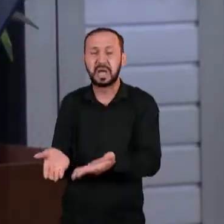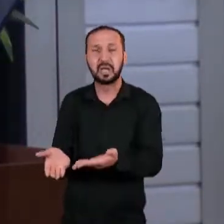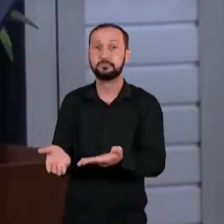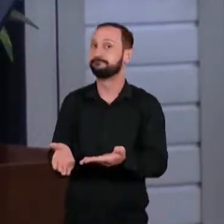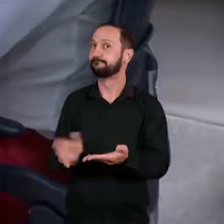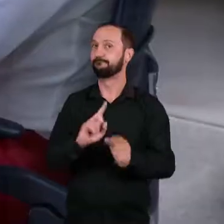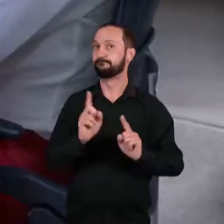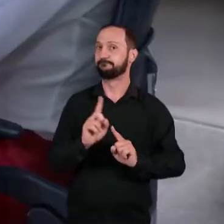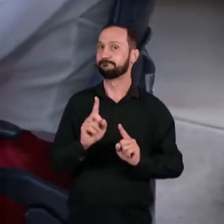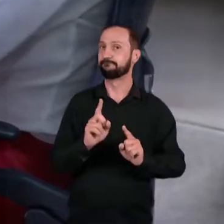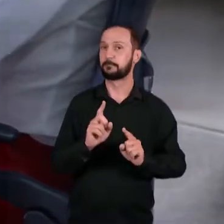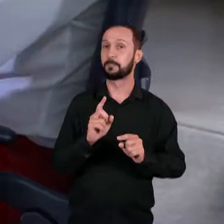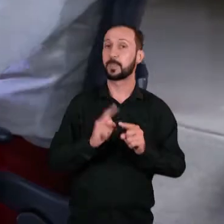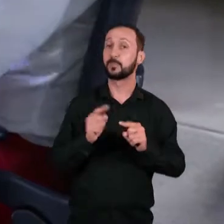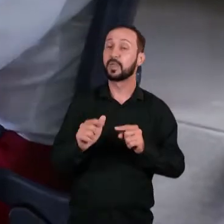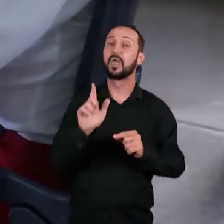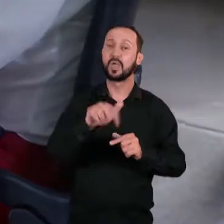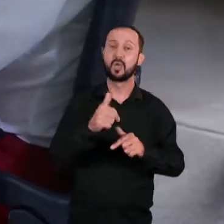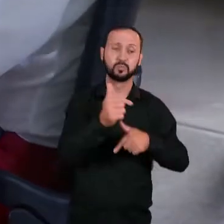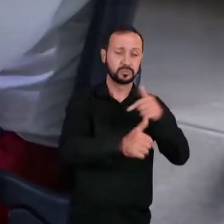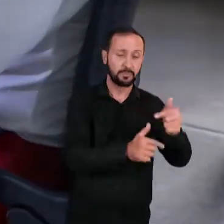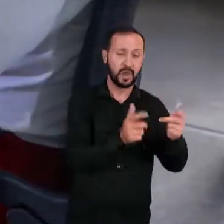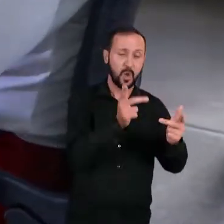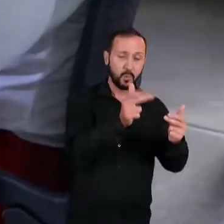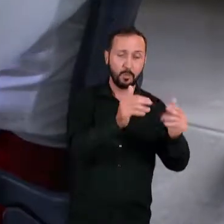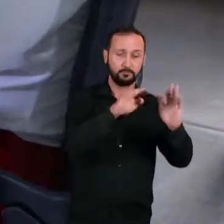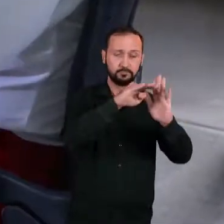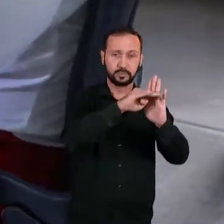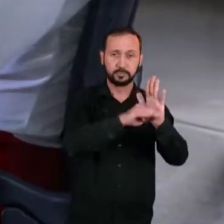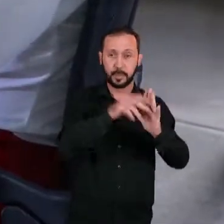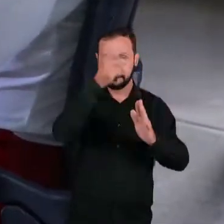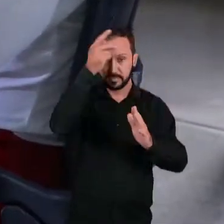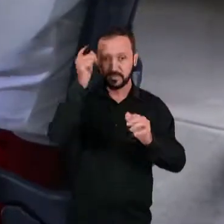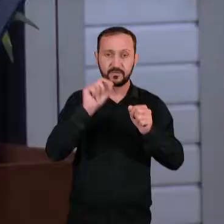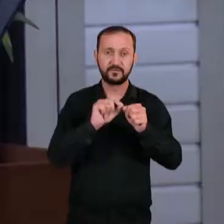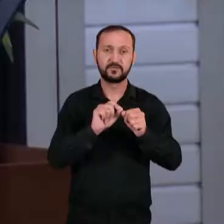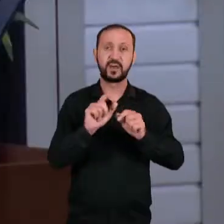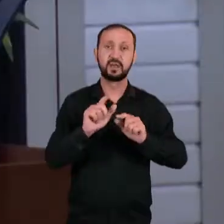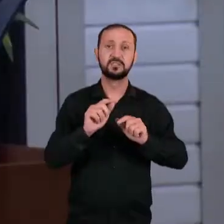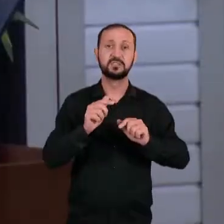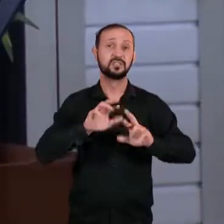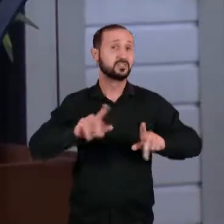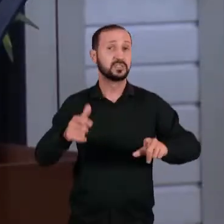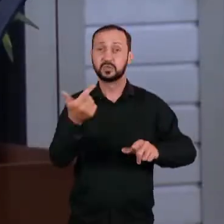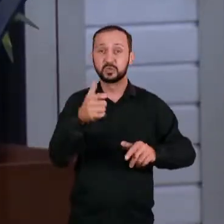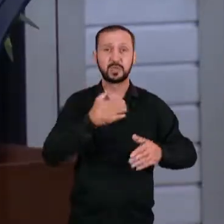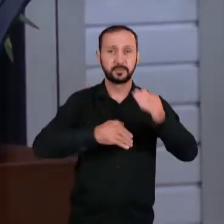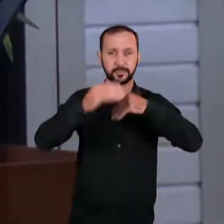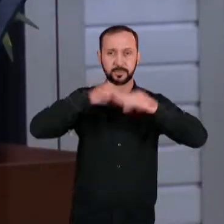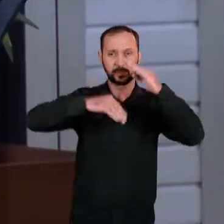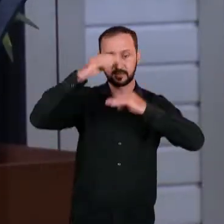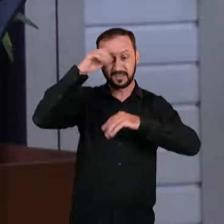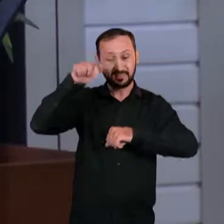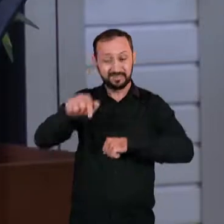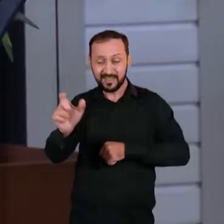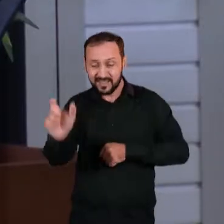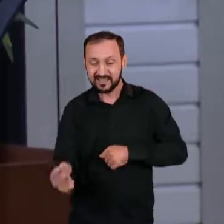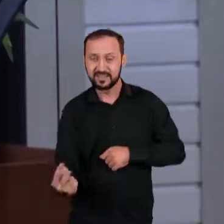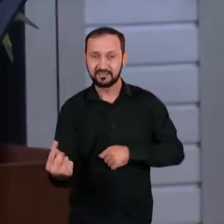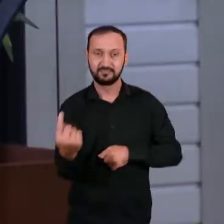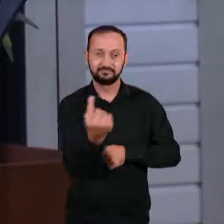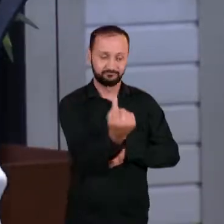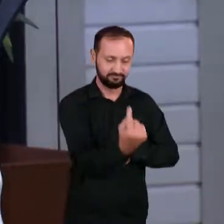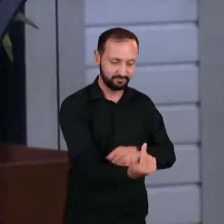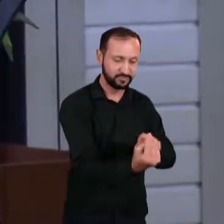que aquele mesmo trabalho, ele tem vários funcionários que executam sem ter burnout e que aquela mesma pessoa que naquela ocupação ela tem burnout, ela